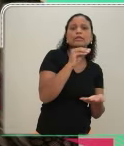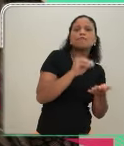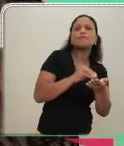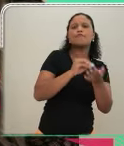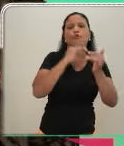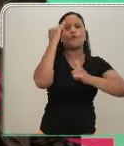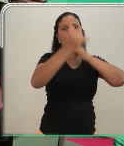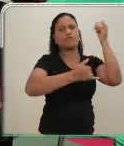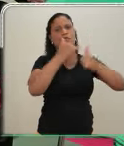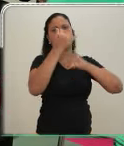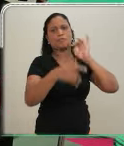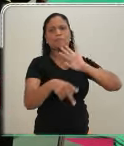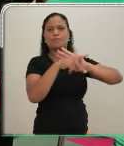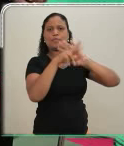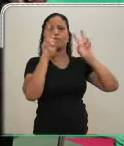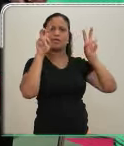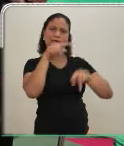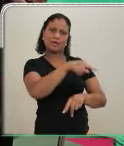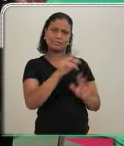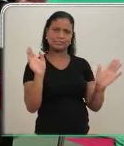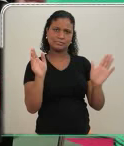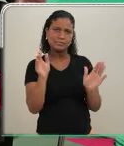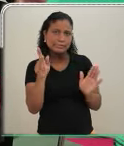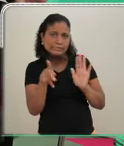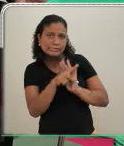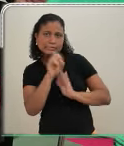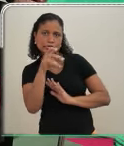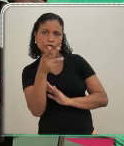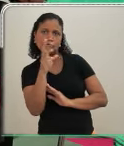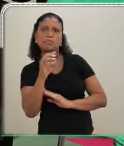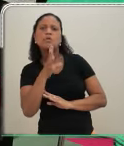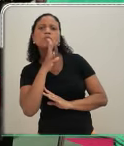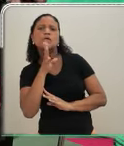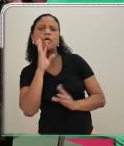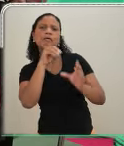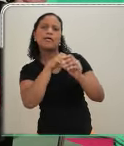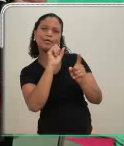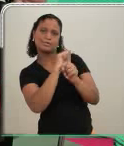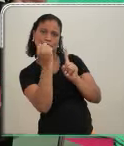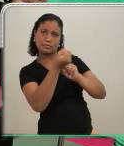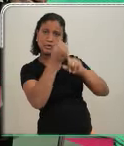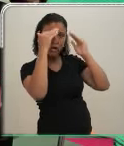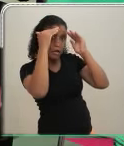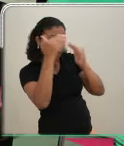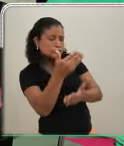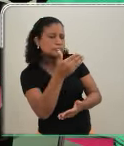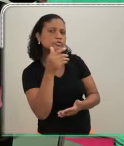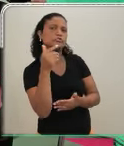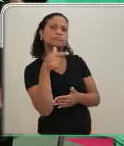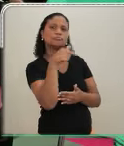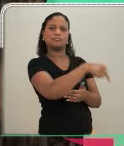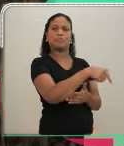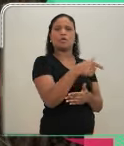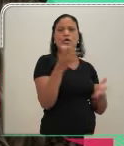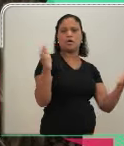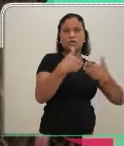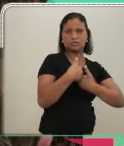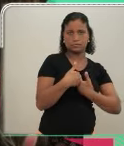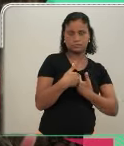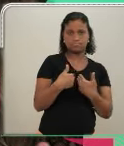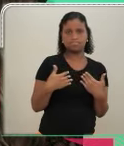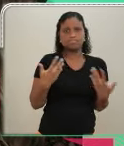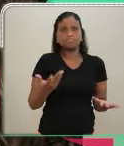da síndrome, falta de conhecimento por parte da sociedade a respeito do que é o autismo. Então, resolvemos investir,